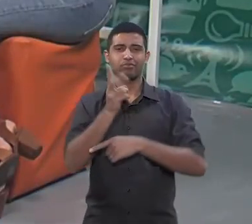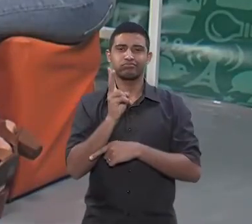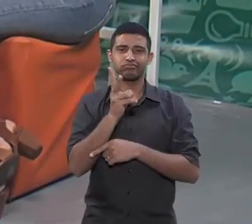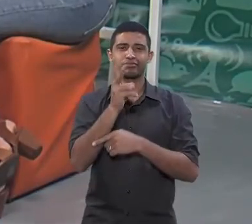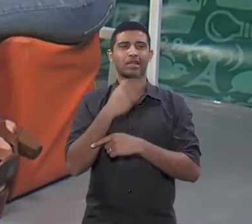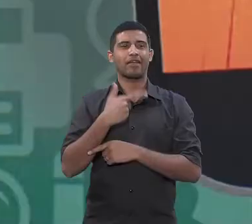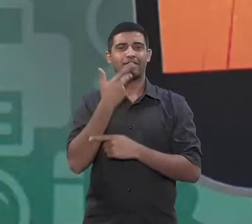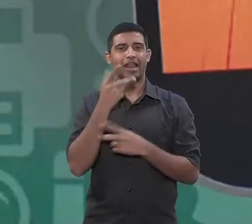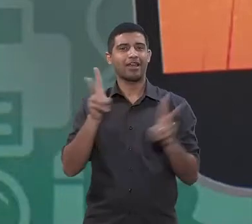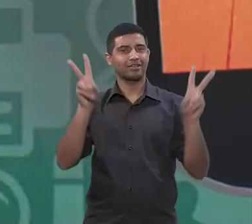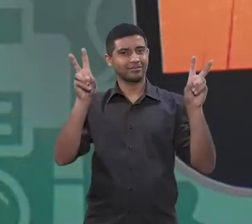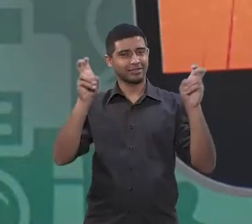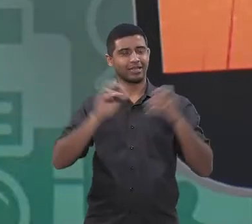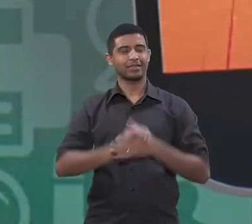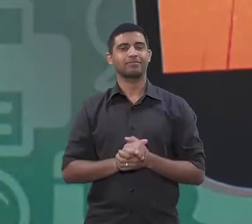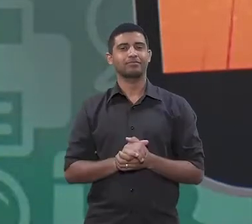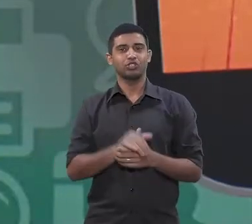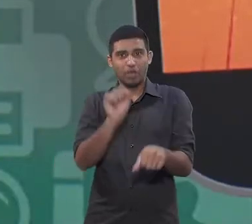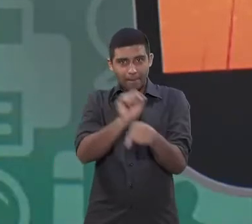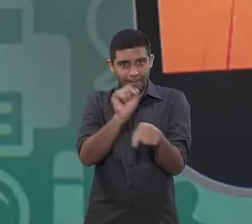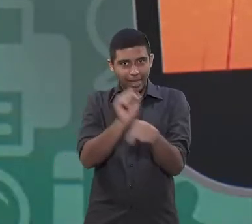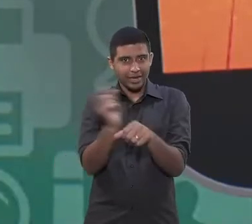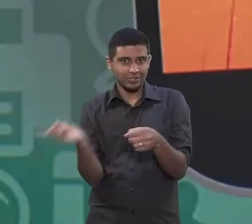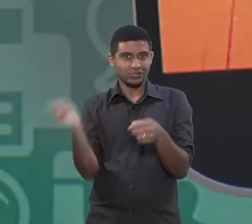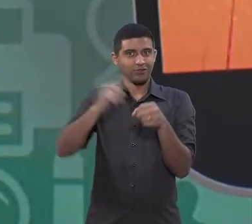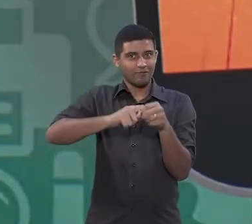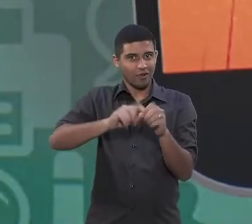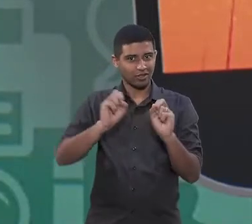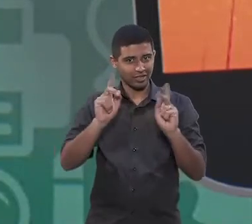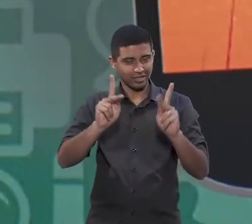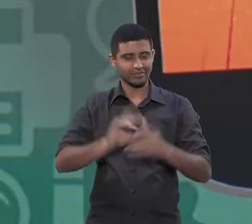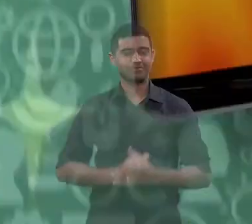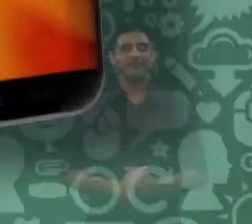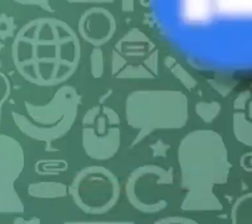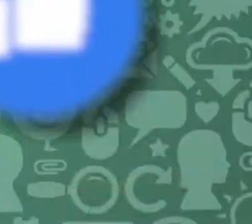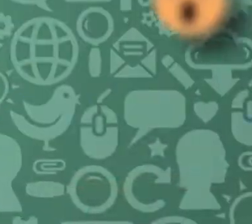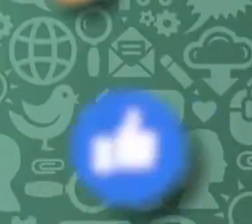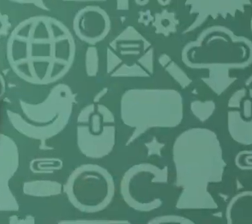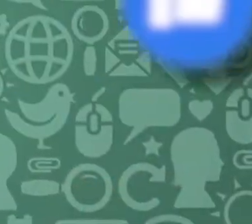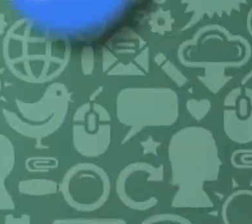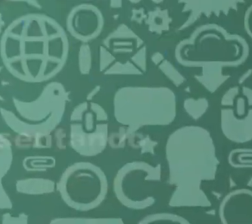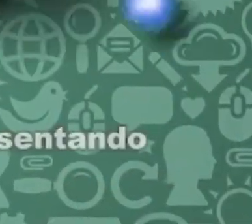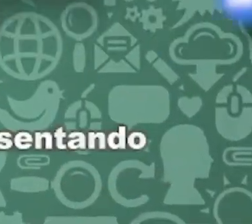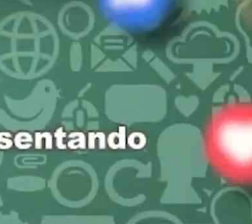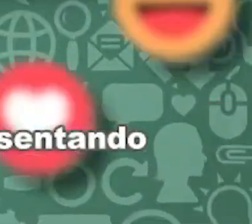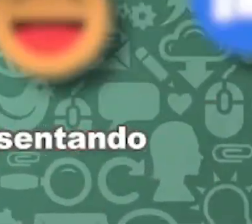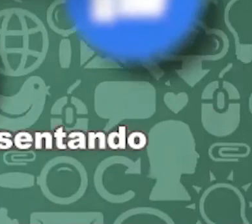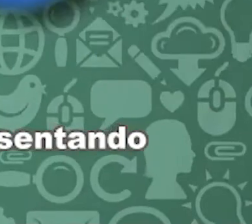gente vai continuar voltando a falar sobre essa questão. Não sai daí não, a gente volta já já.